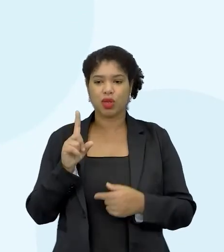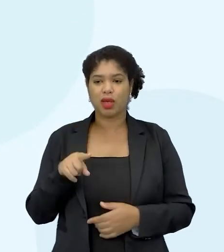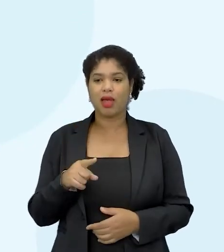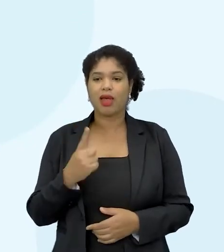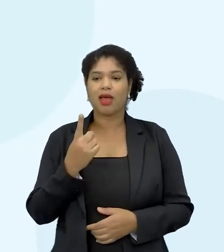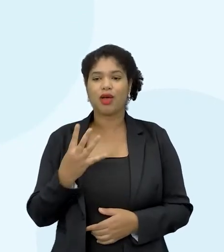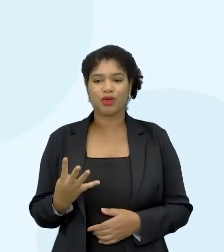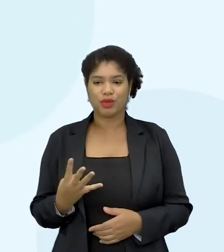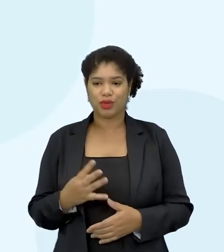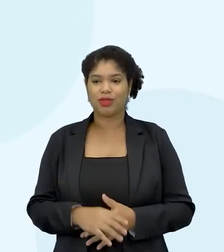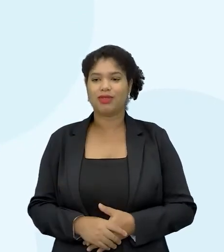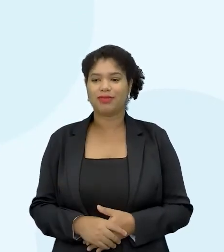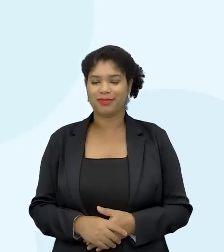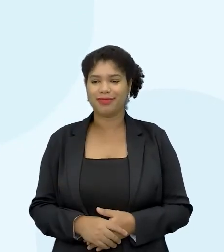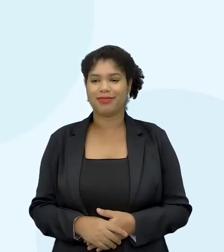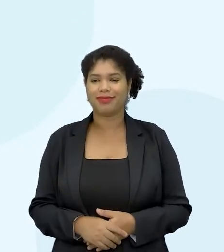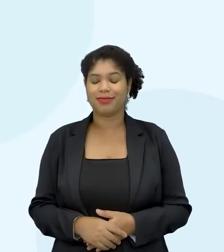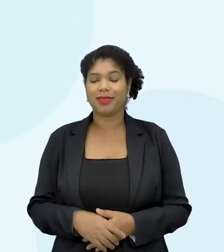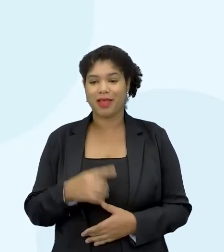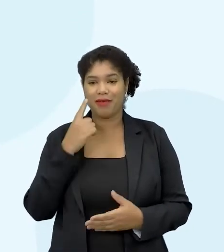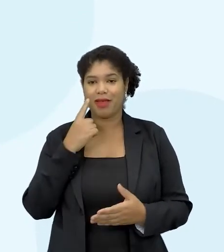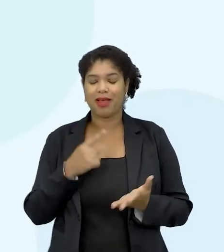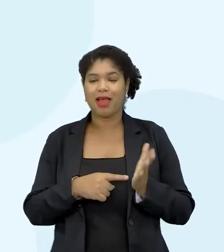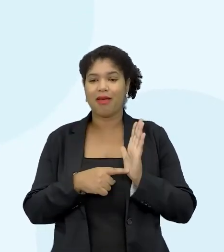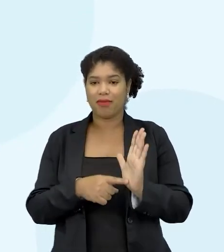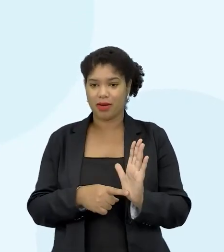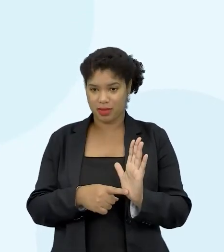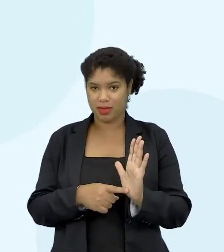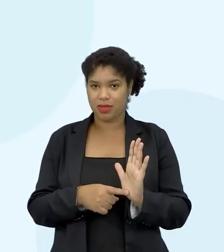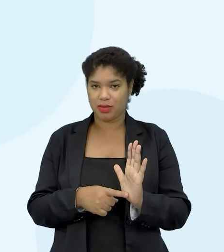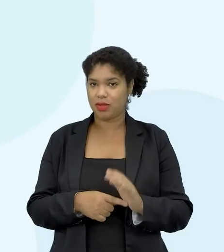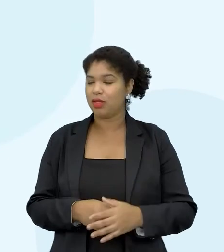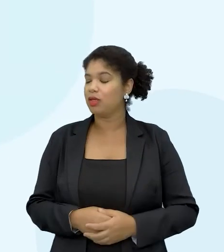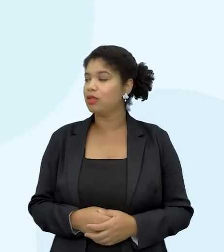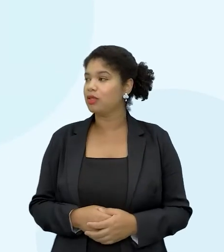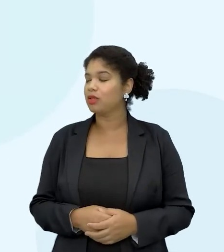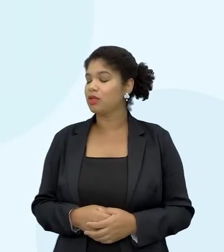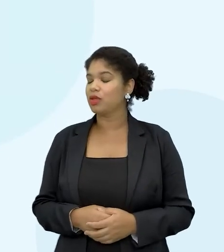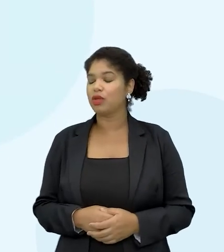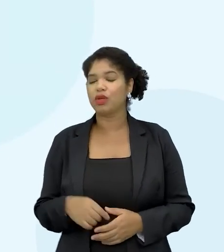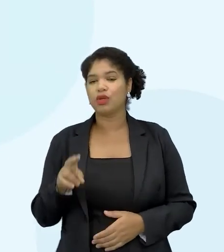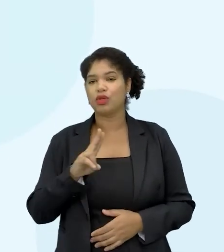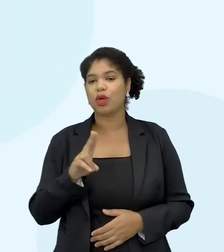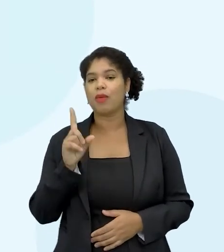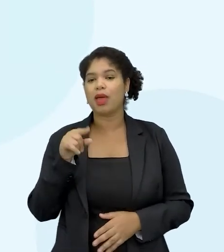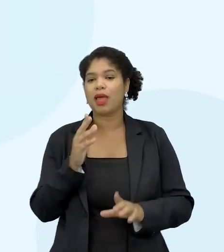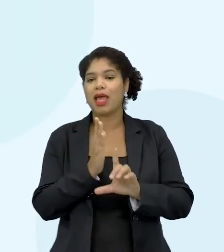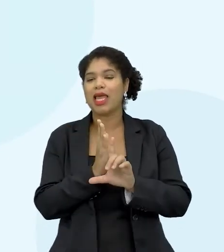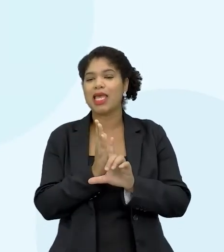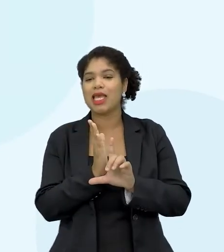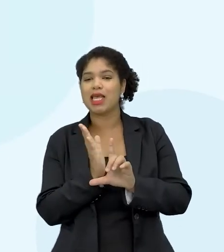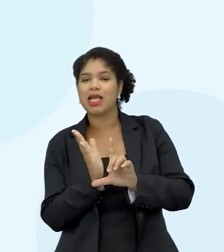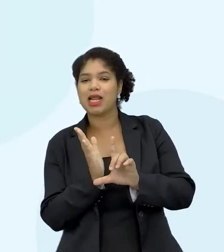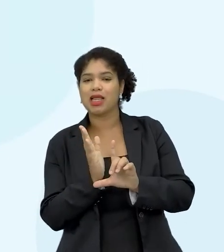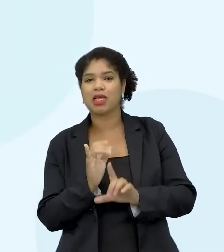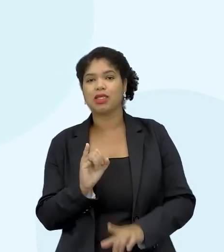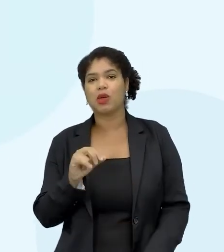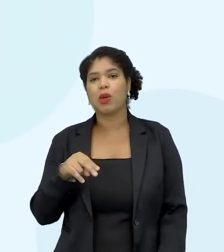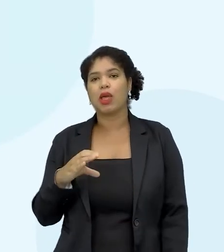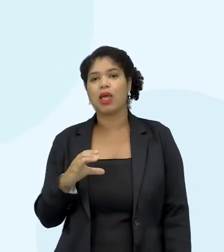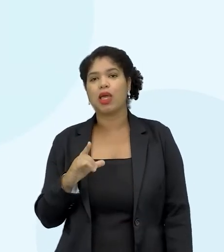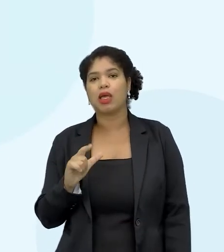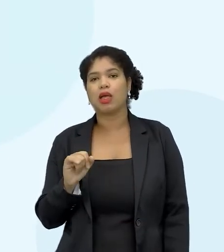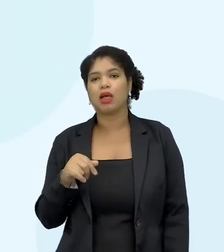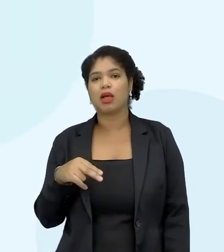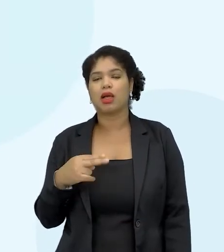14. Então, esta representação, essa relação é chamada de inclinação. Olha lá,